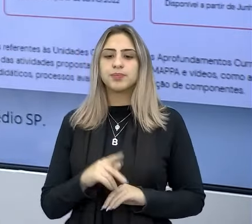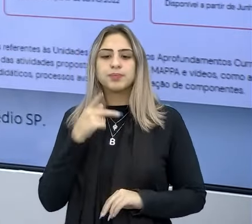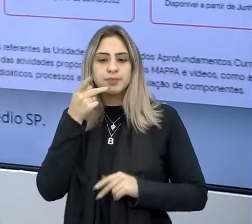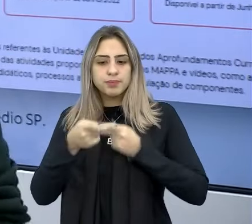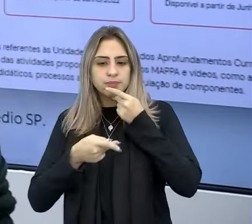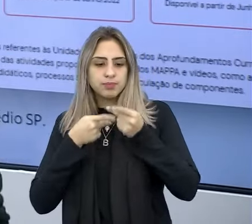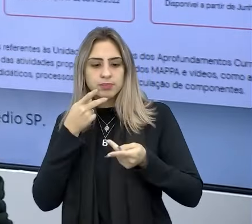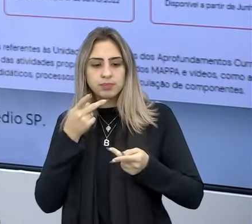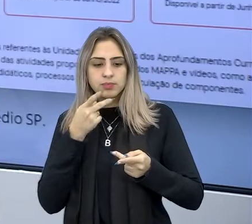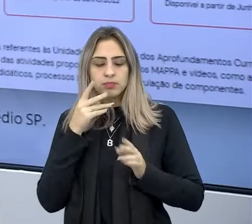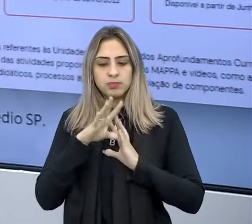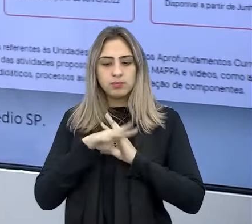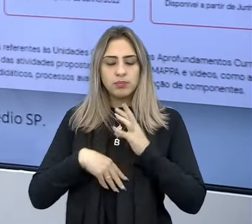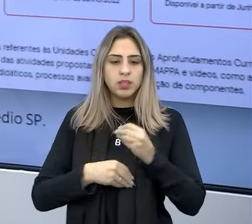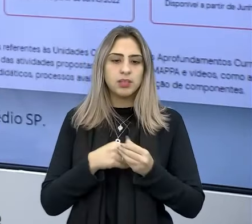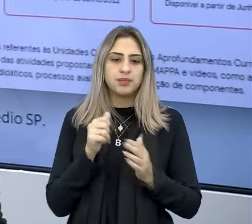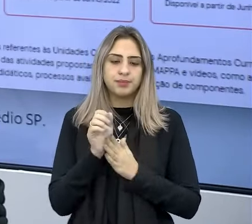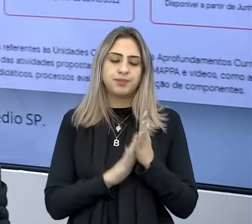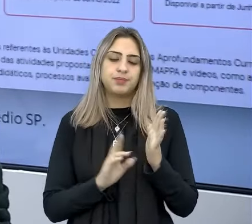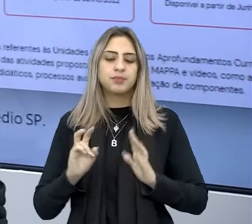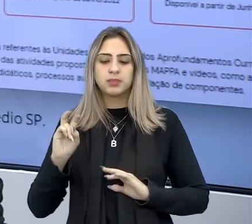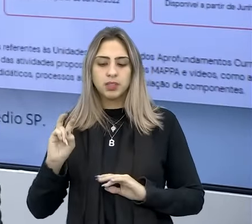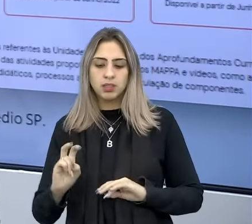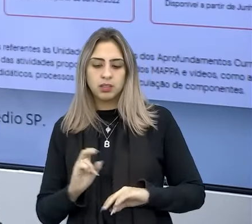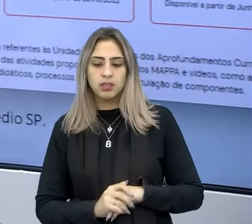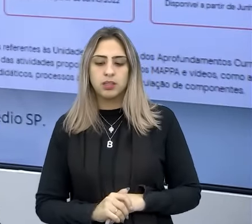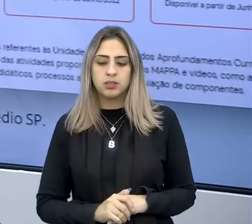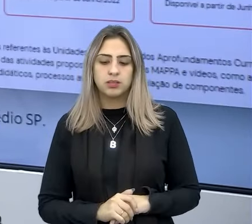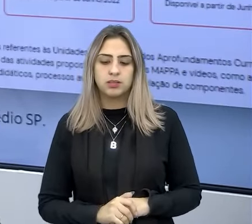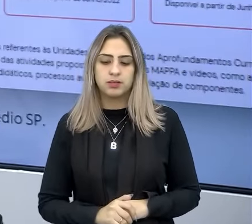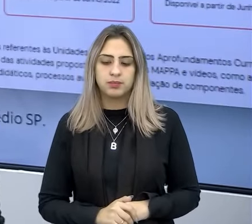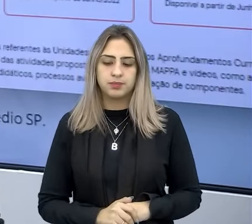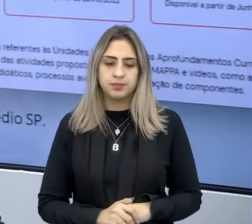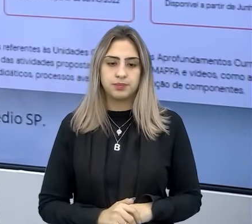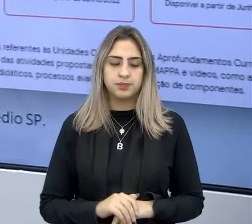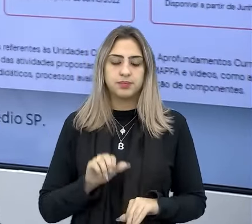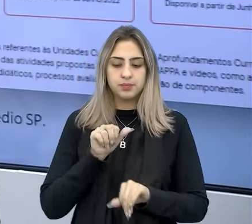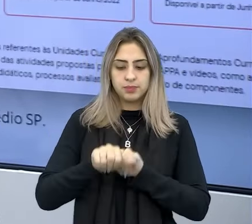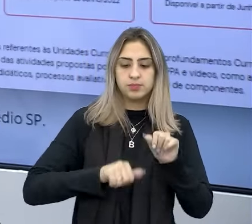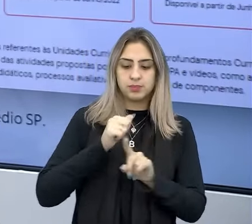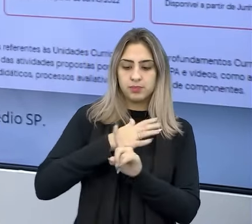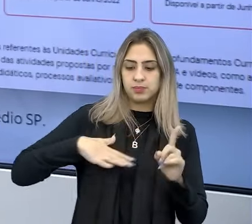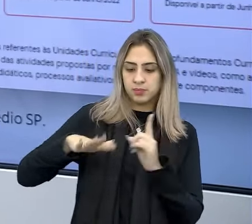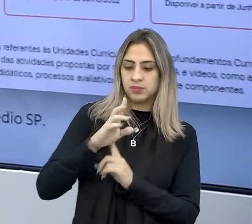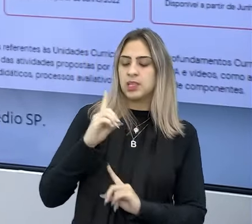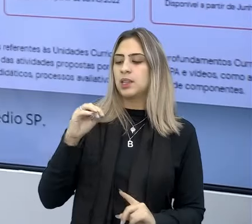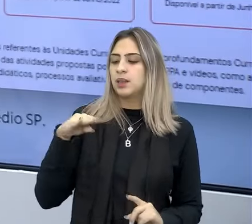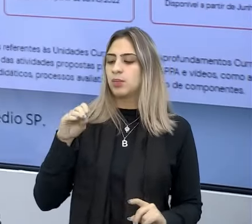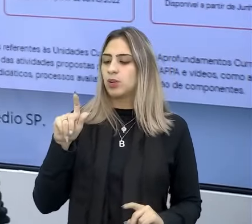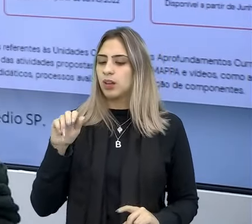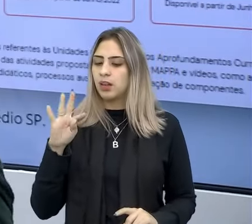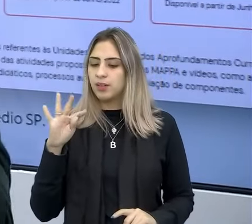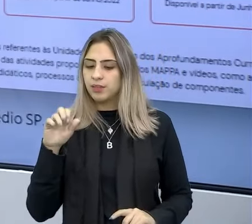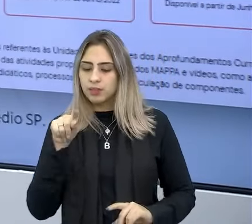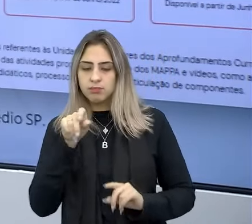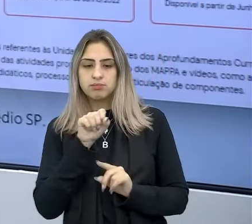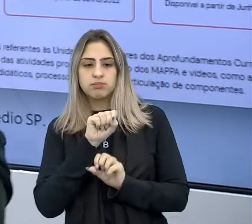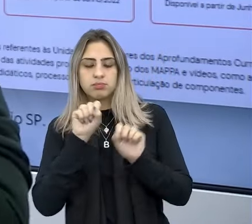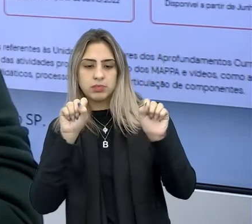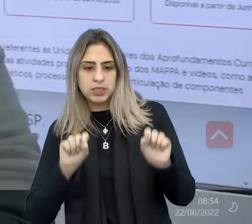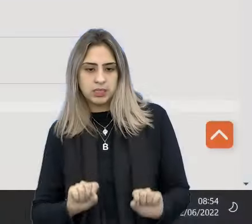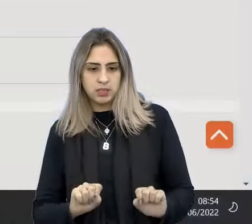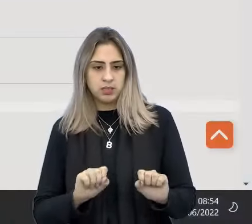que integra aí com a atividade 5 do componente 5, a gente vai lá pro componente 5. Então, mudanças sociais e demografia, lá no sisteminha. Pode